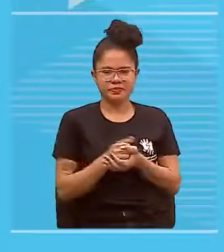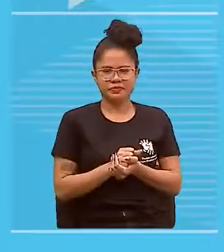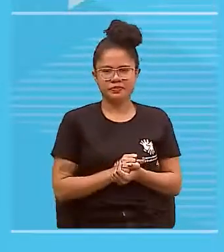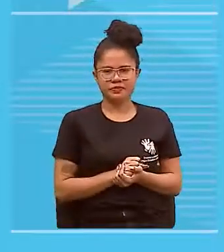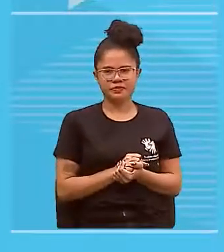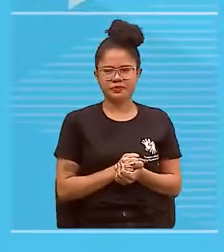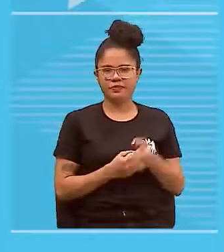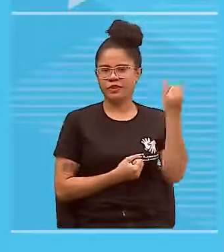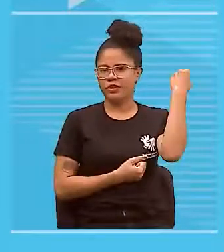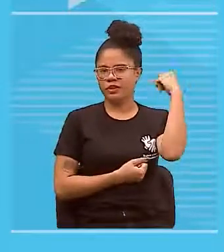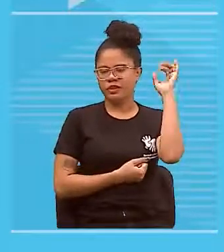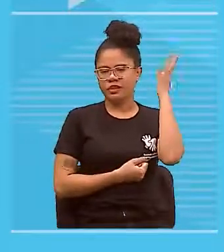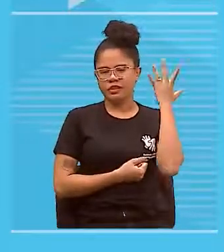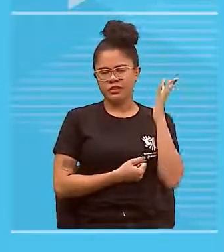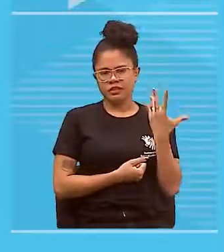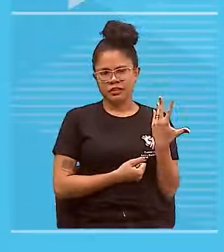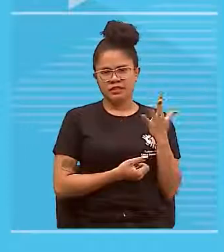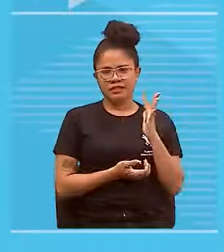Joice